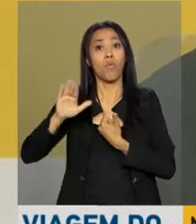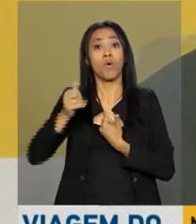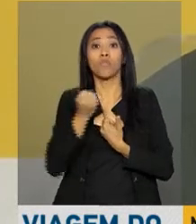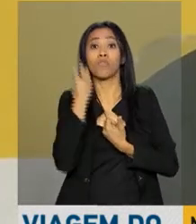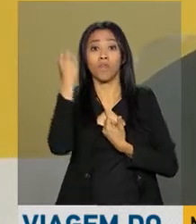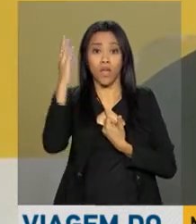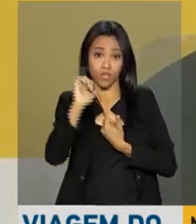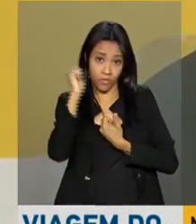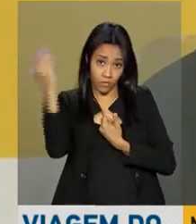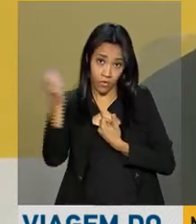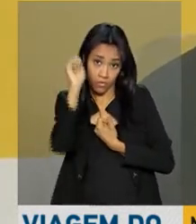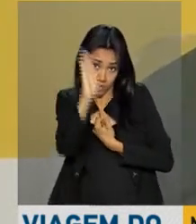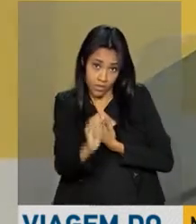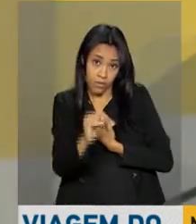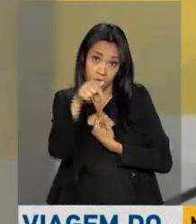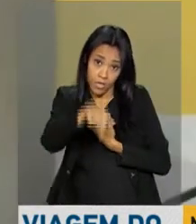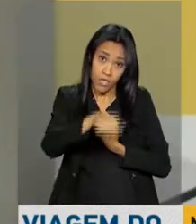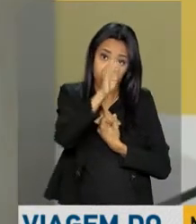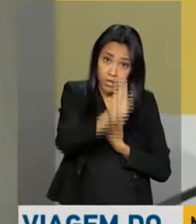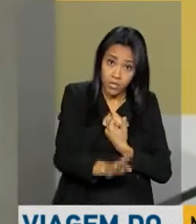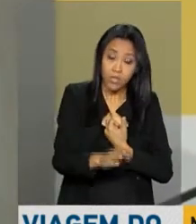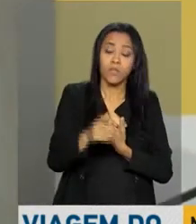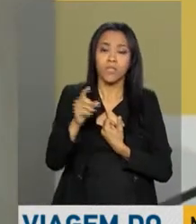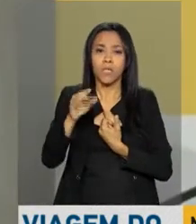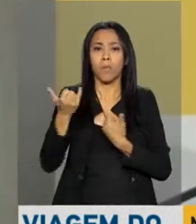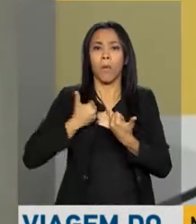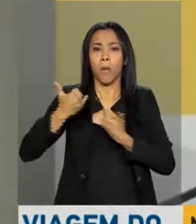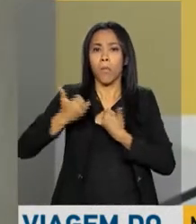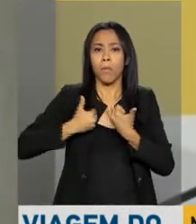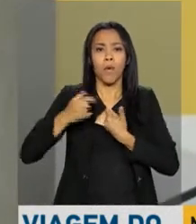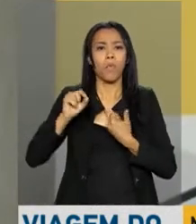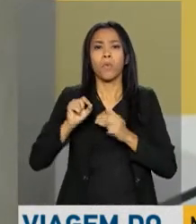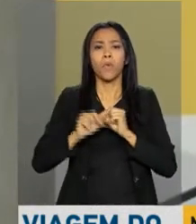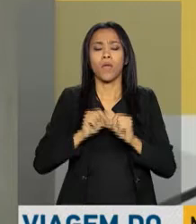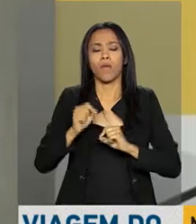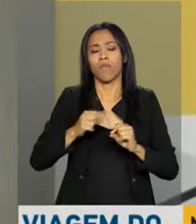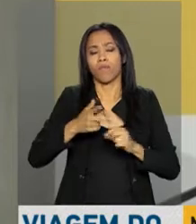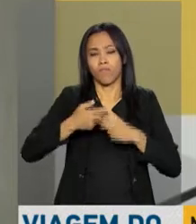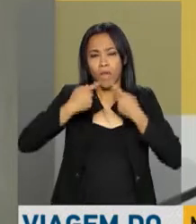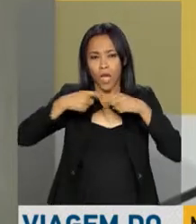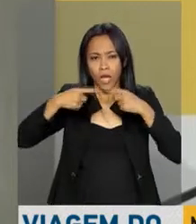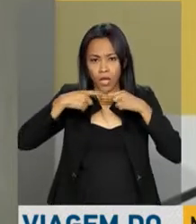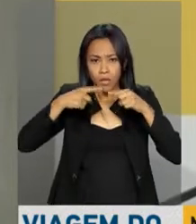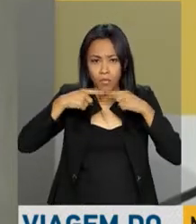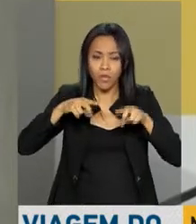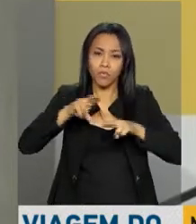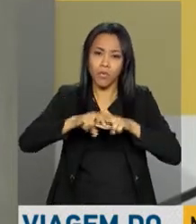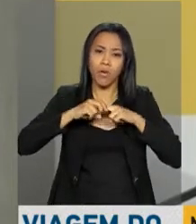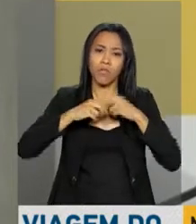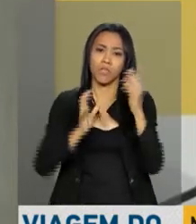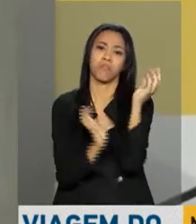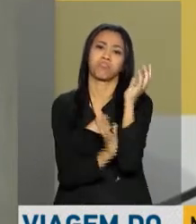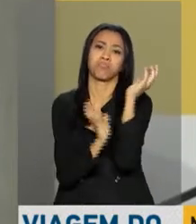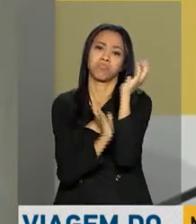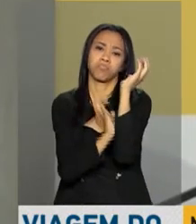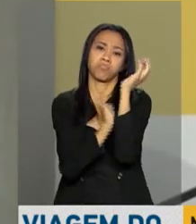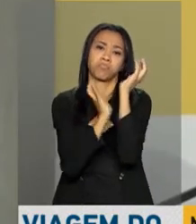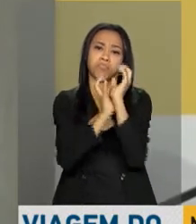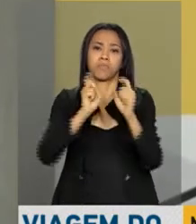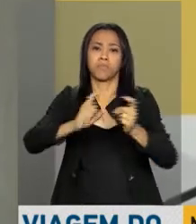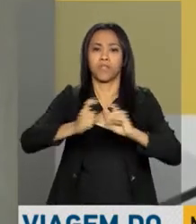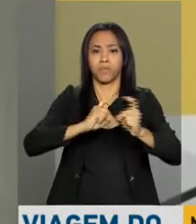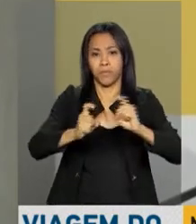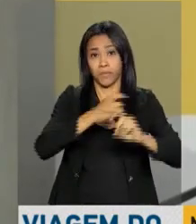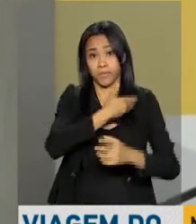recebemos empresários brasileiros é a queixa contra a burocratização da nossa administração pública foi muito